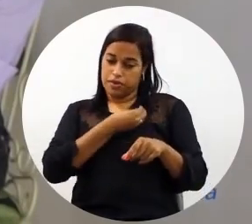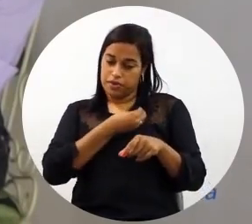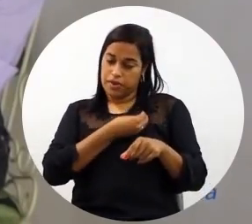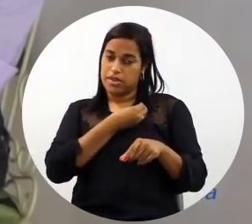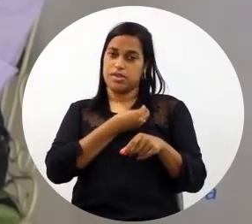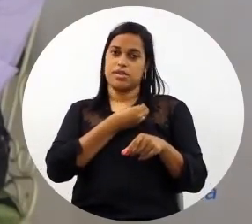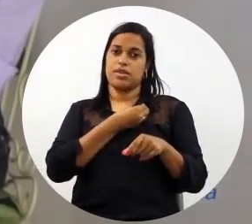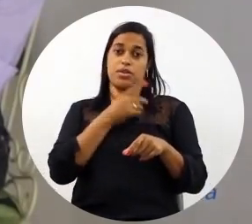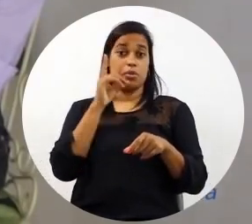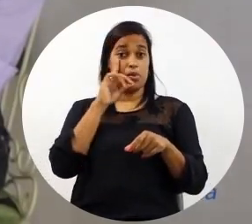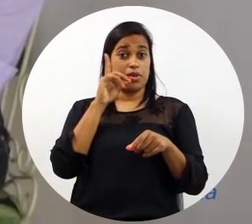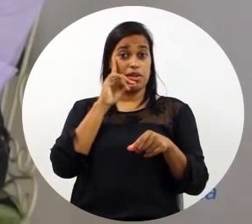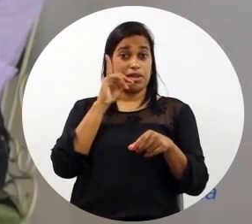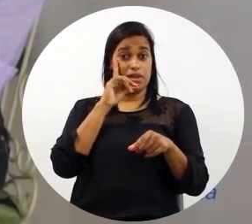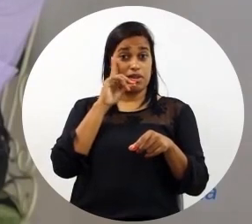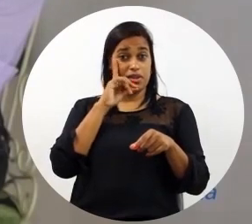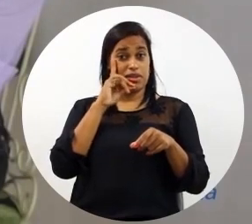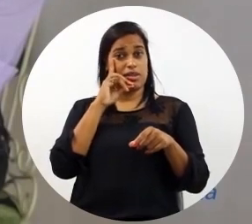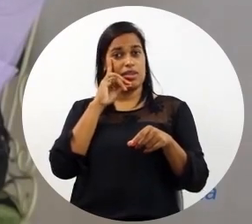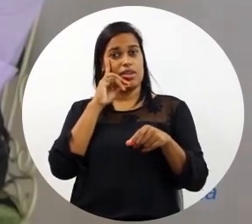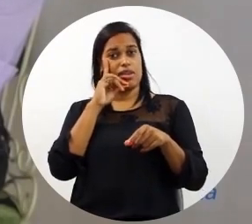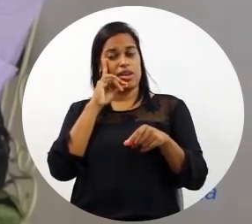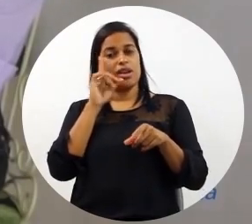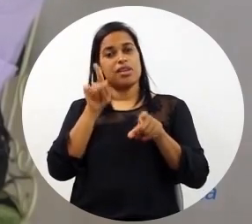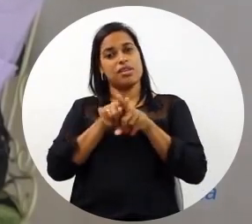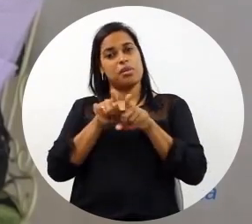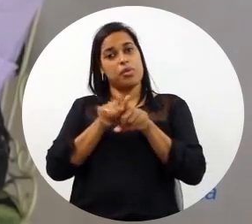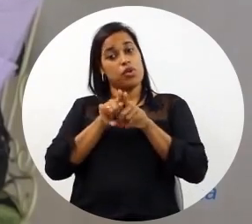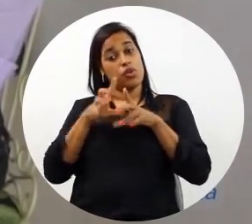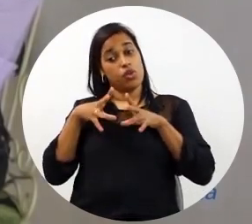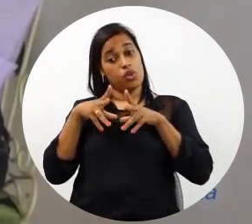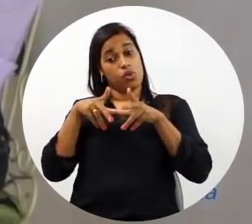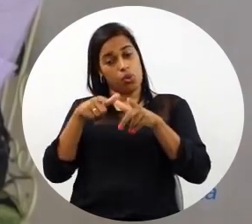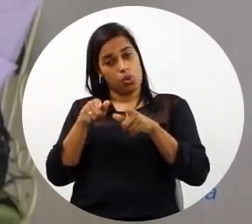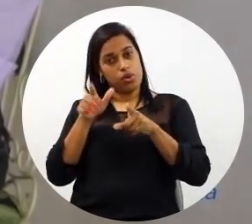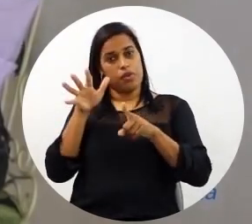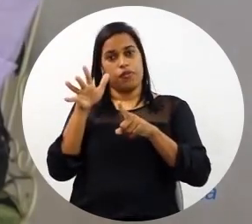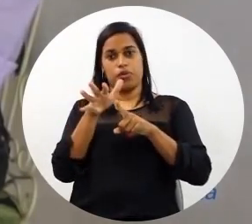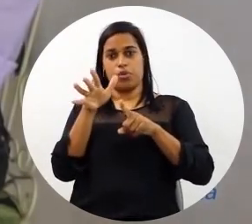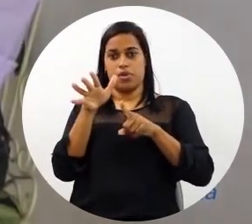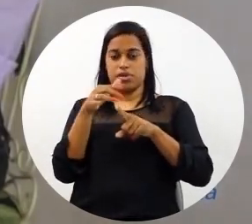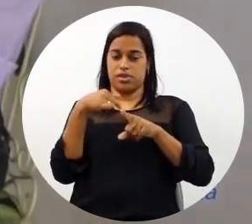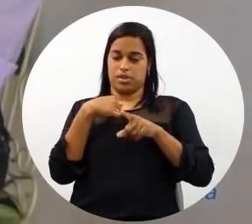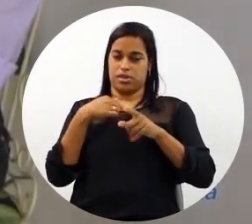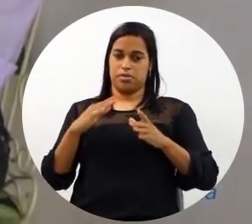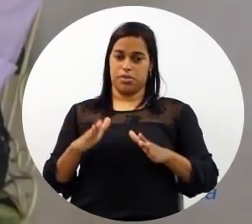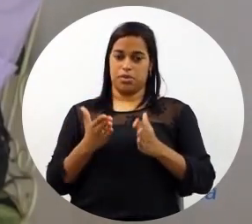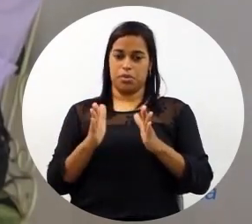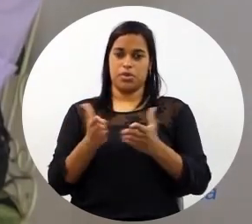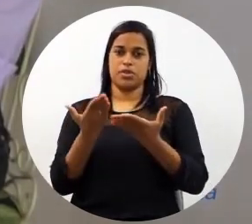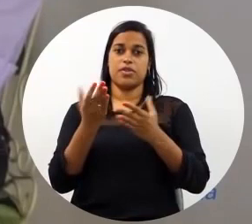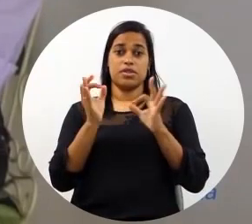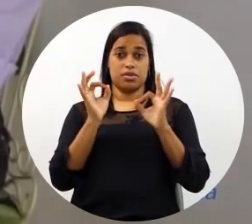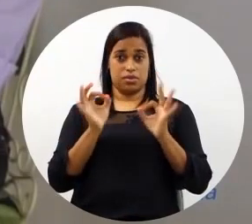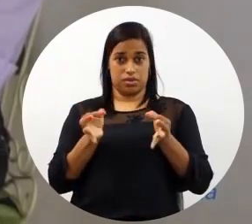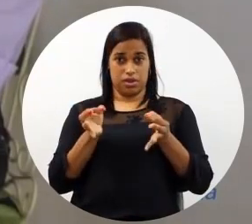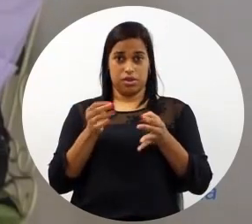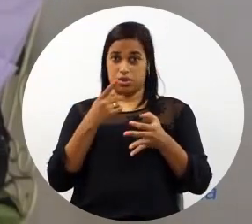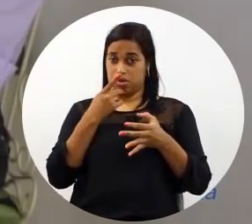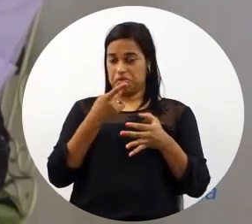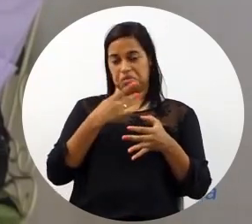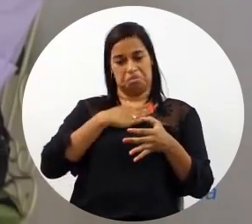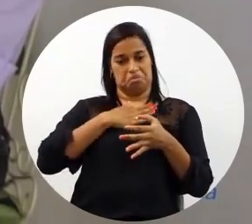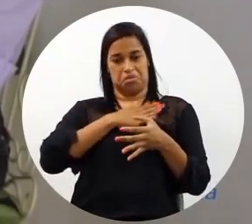minha herança, da minha genética, tudo isso influencia na minha motivação, certo? E quando eu